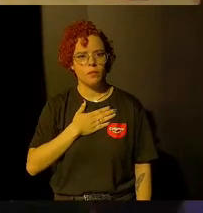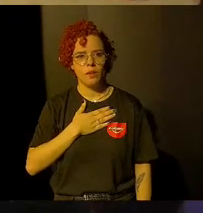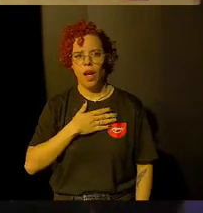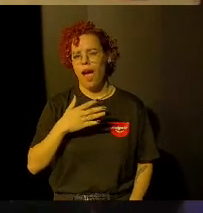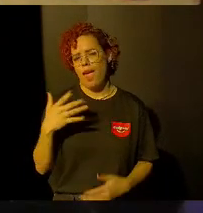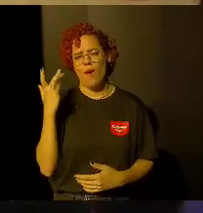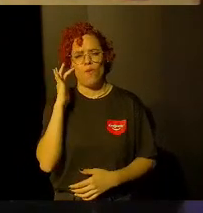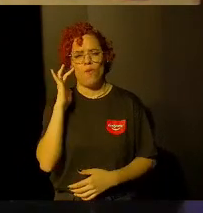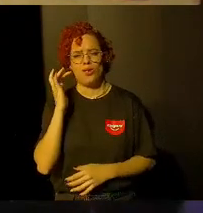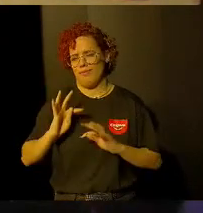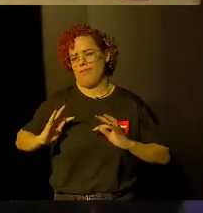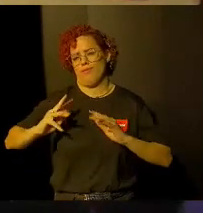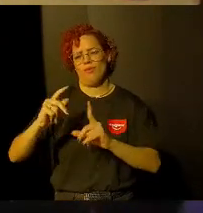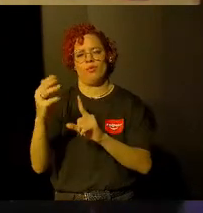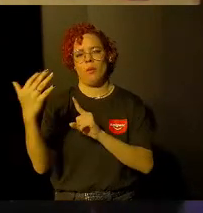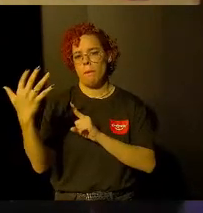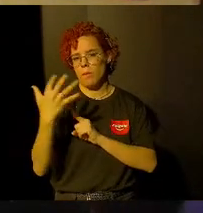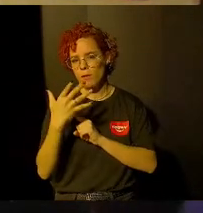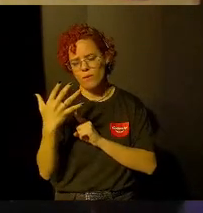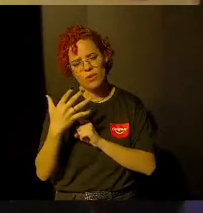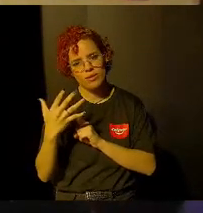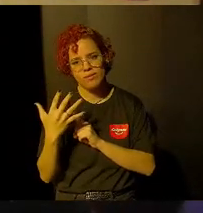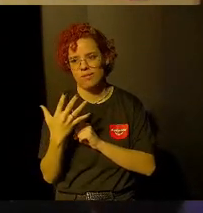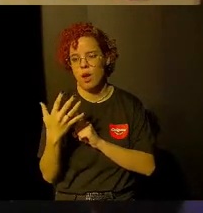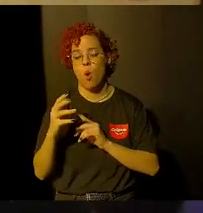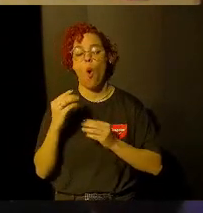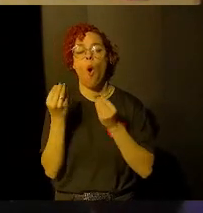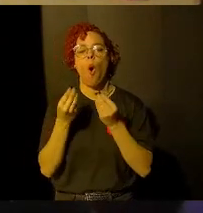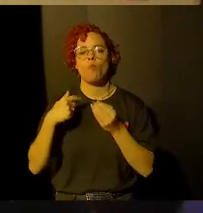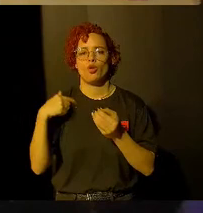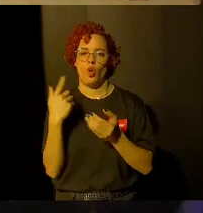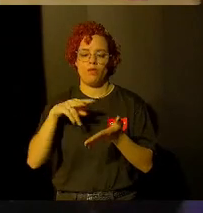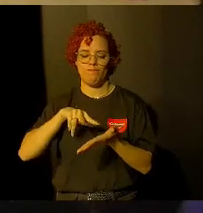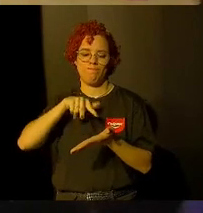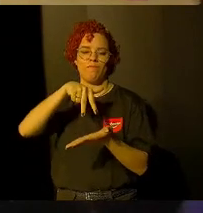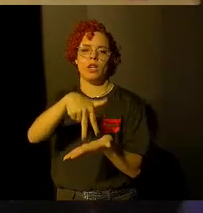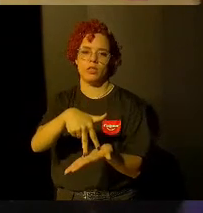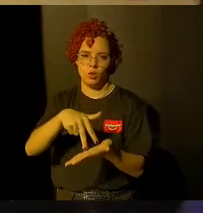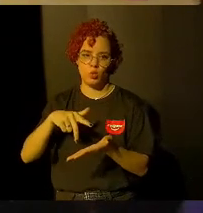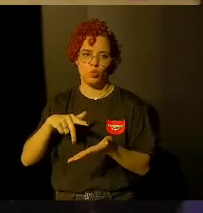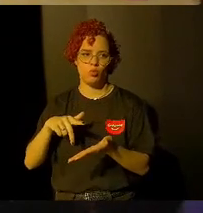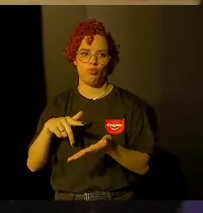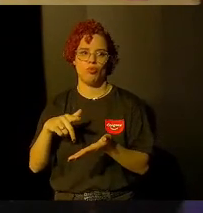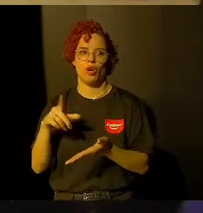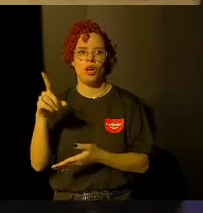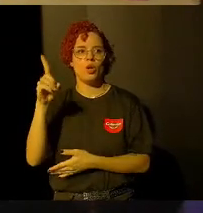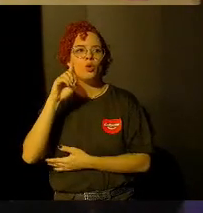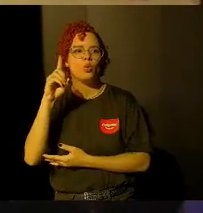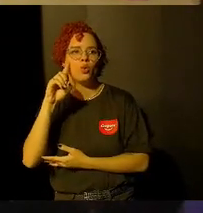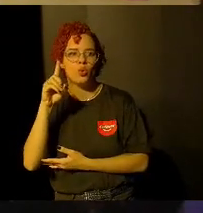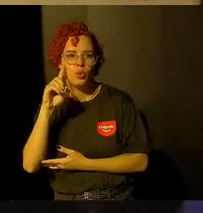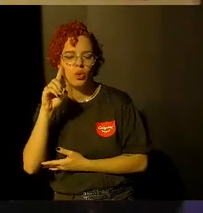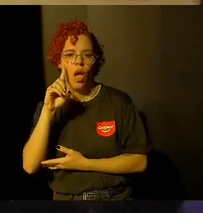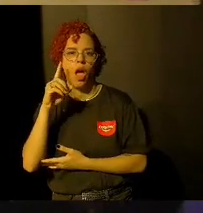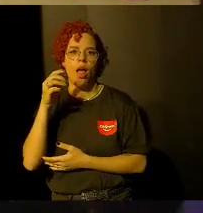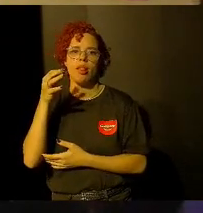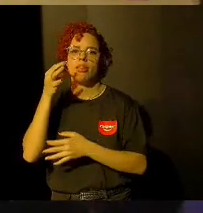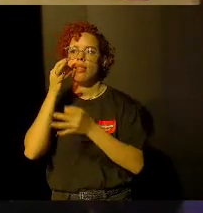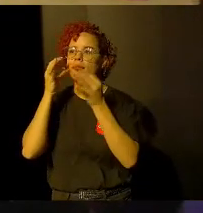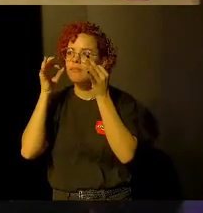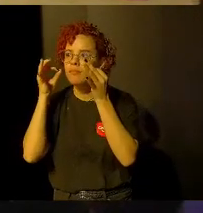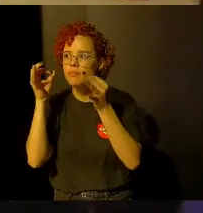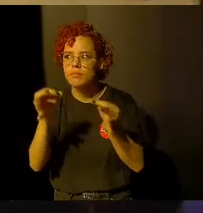acho que é tudo eu acho que ele conquistou a dizer é mais como nós nos posicionamos no nosso dia-a-dia e até vez e através da atenção